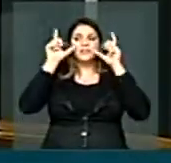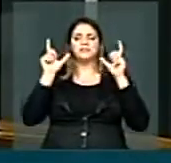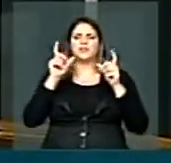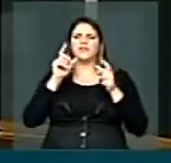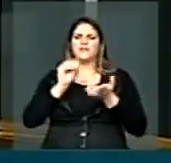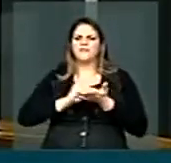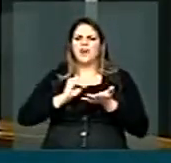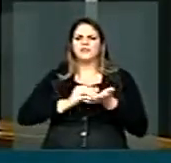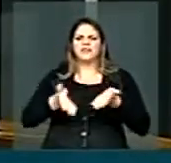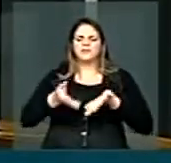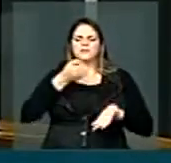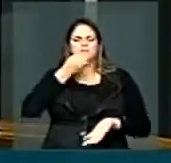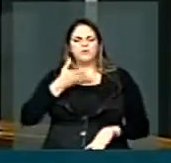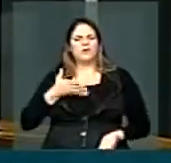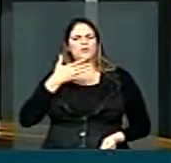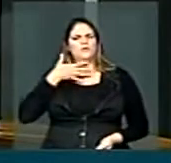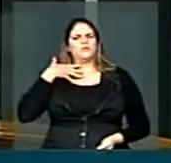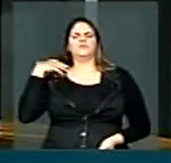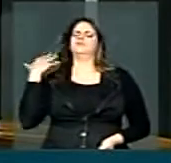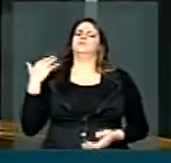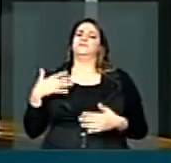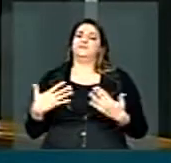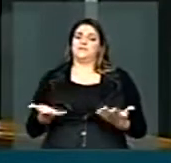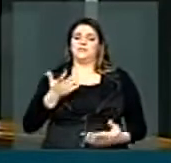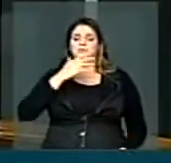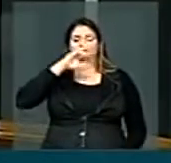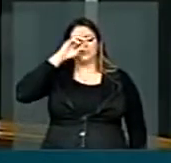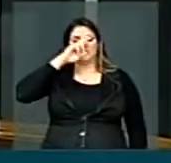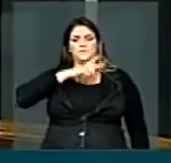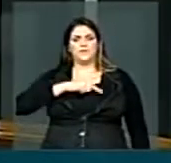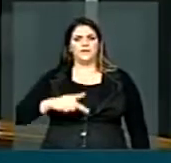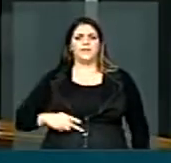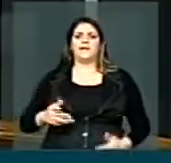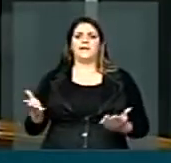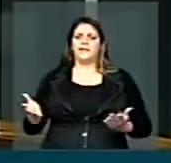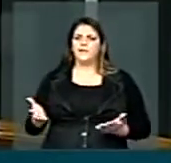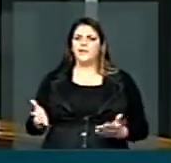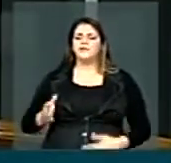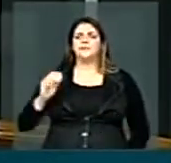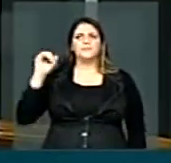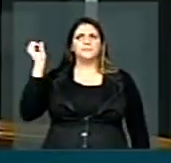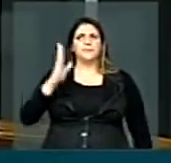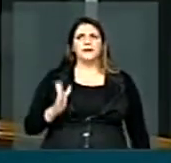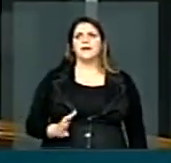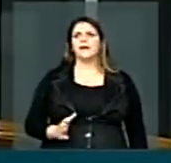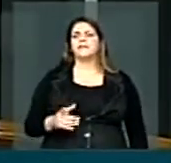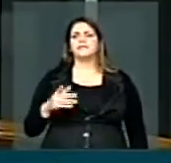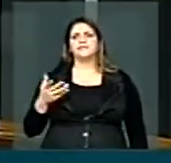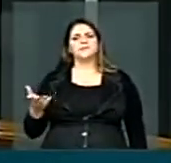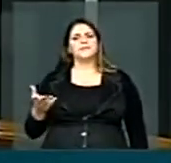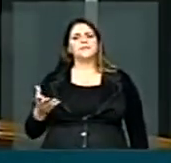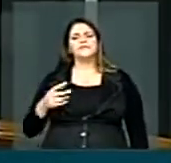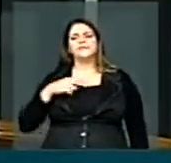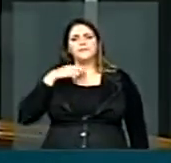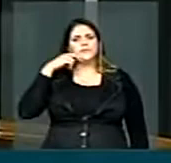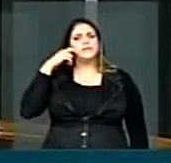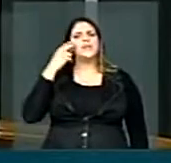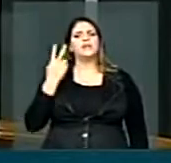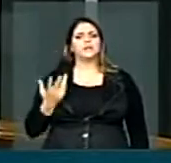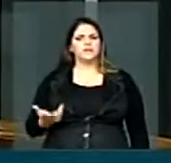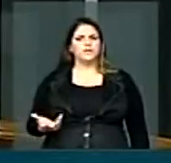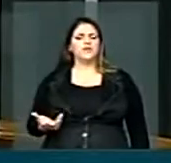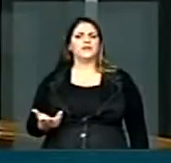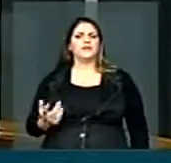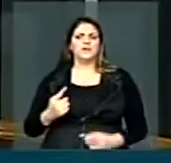seguidos. Então, senhor presidente, a gente vive num país realmente de faz de contas, no país que